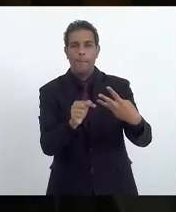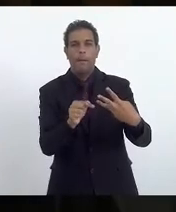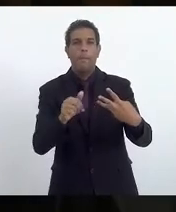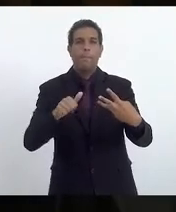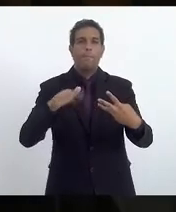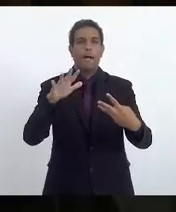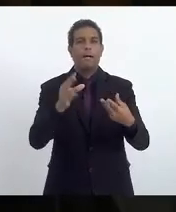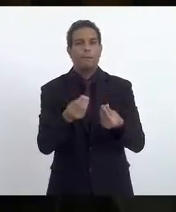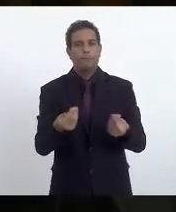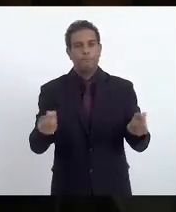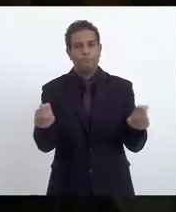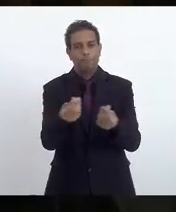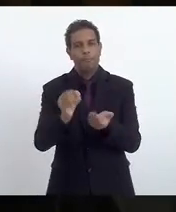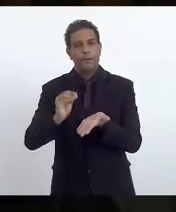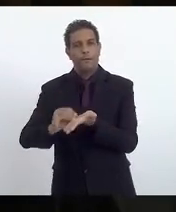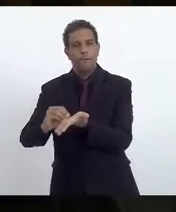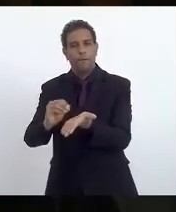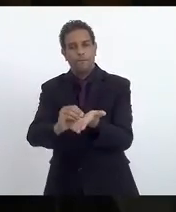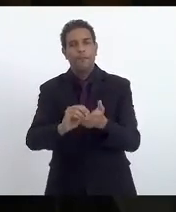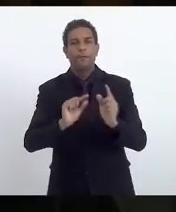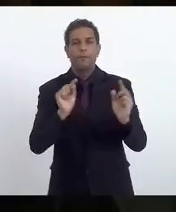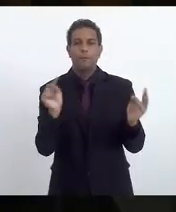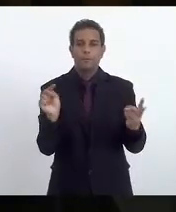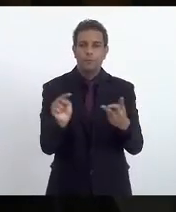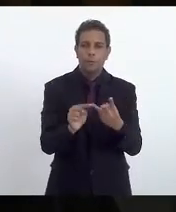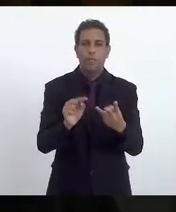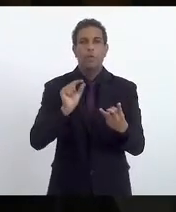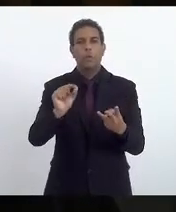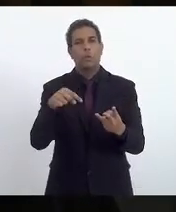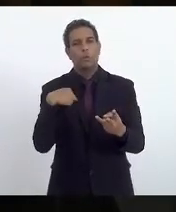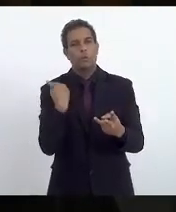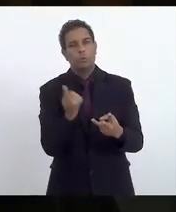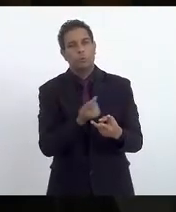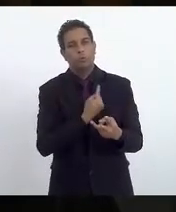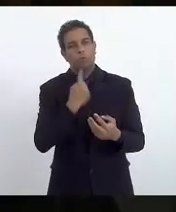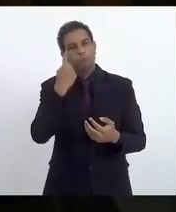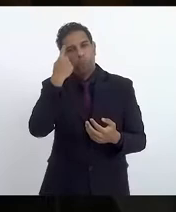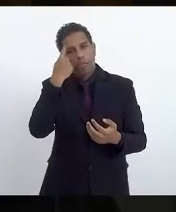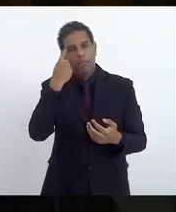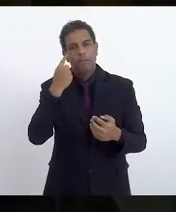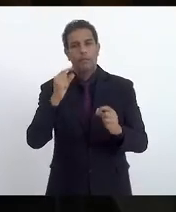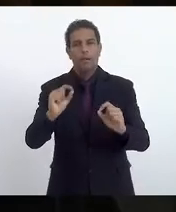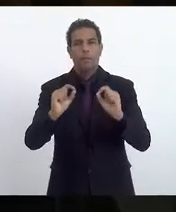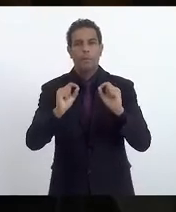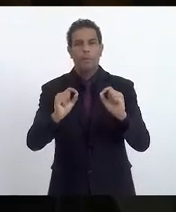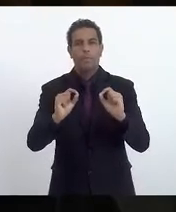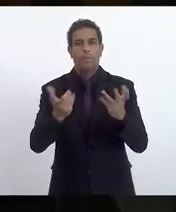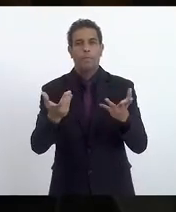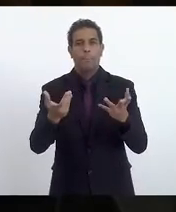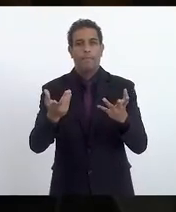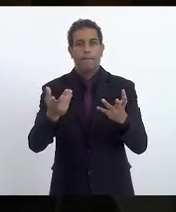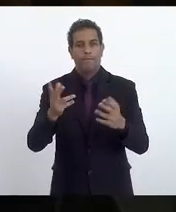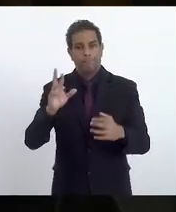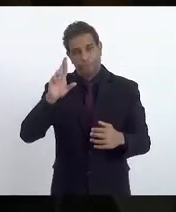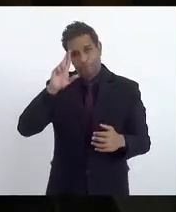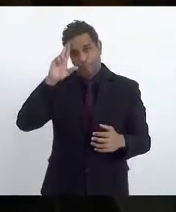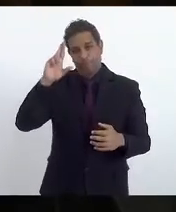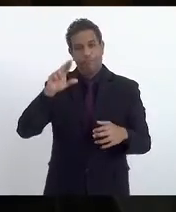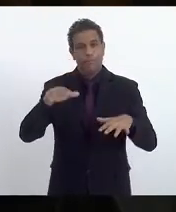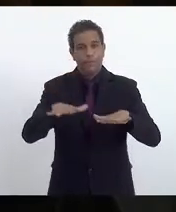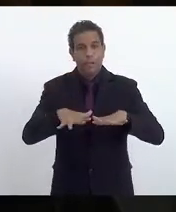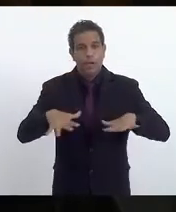mais sensível então é necessário que o chefe do Poder